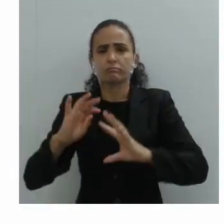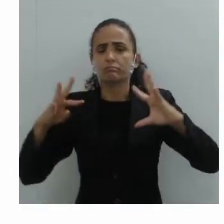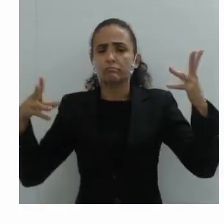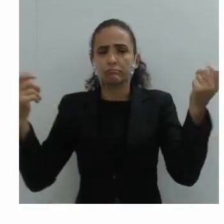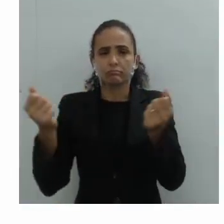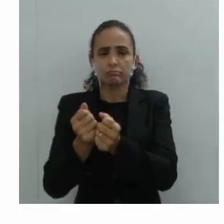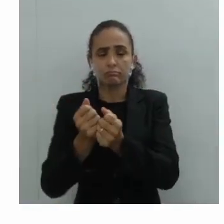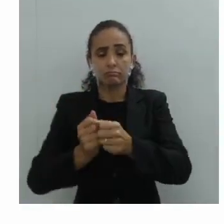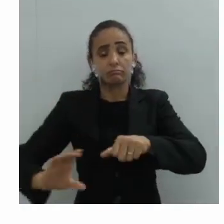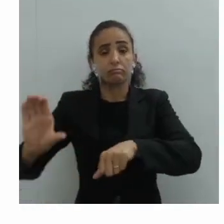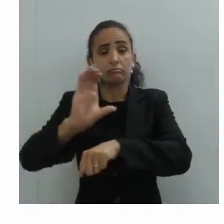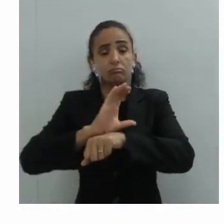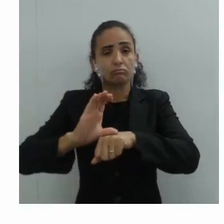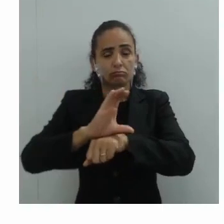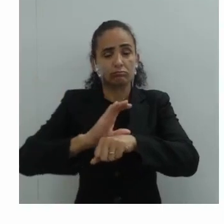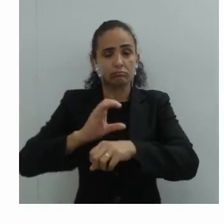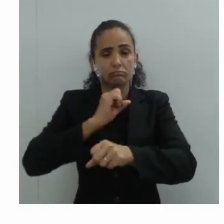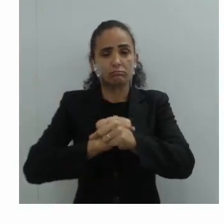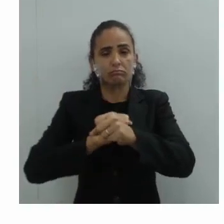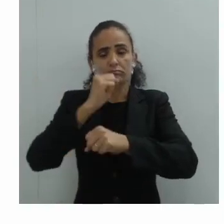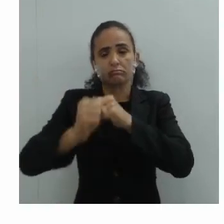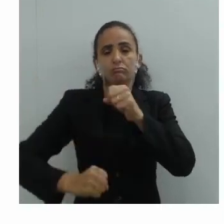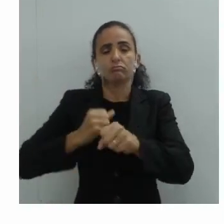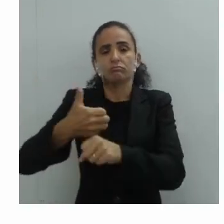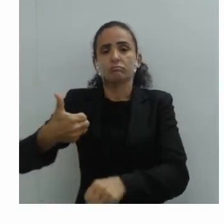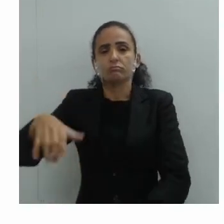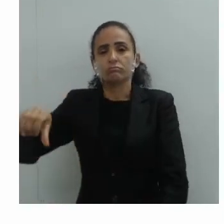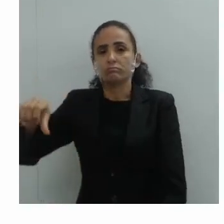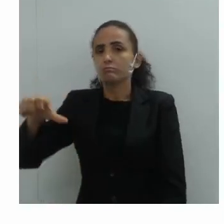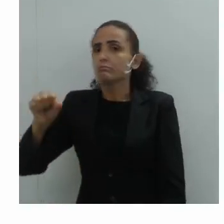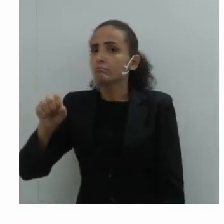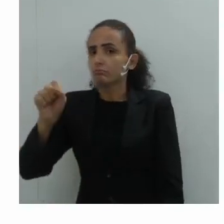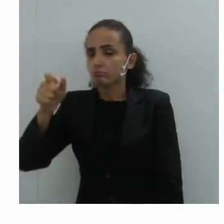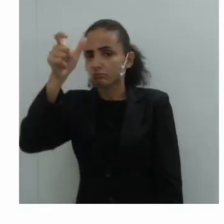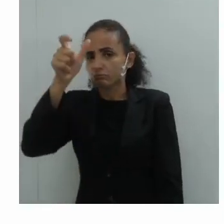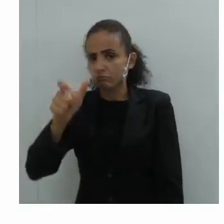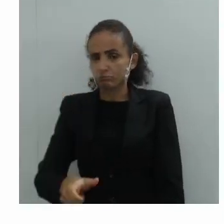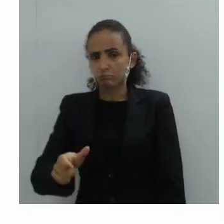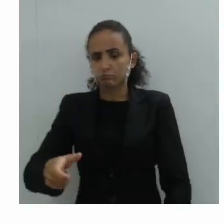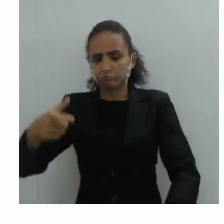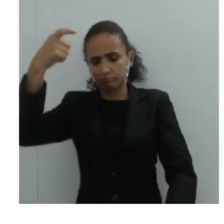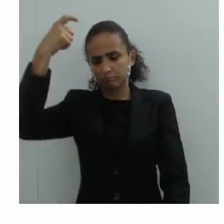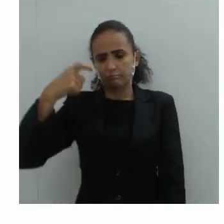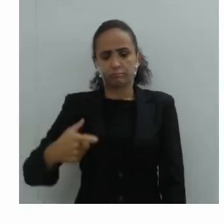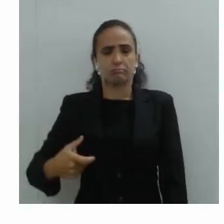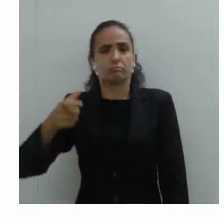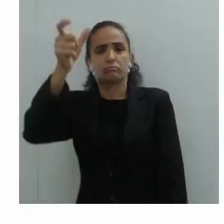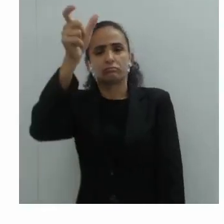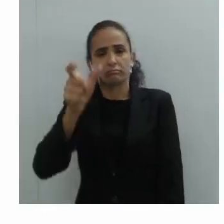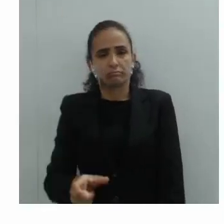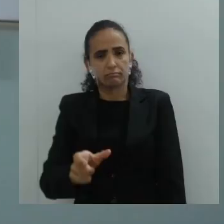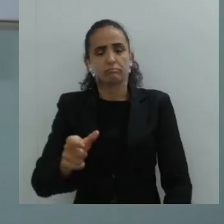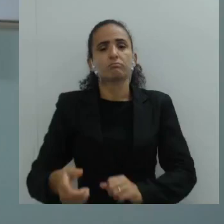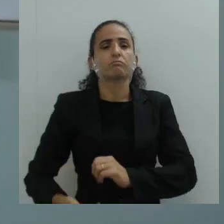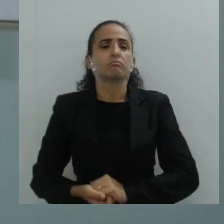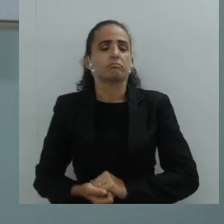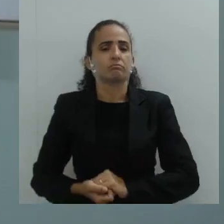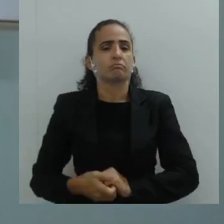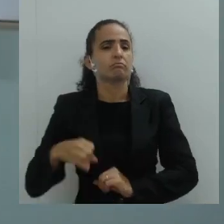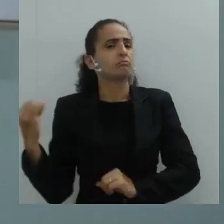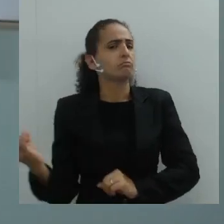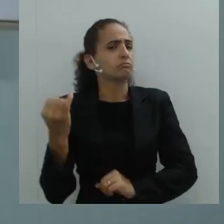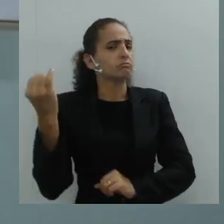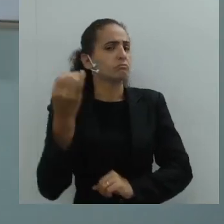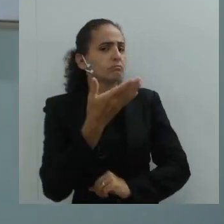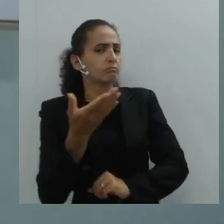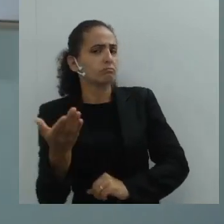a Constituição de 88, a nossa Constituição cidadã. Então, outro ponto importante. Que tal